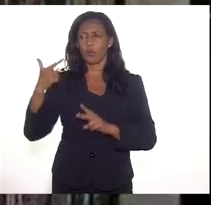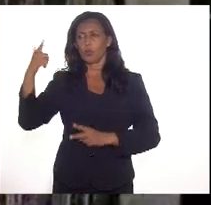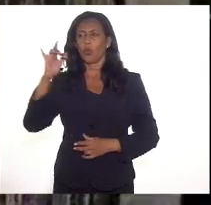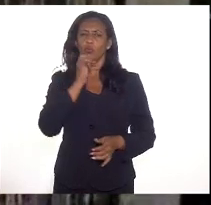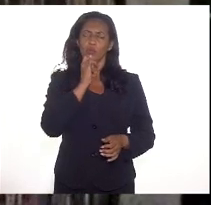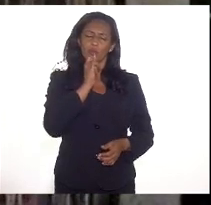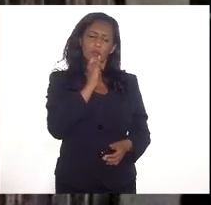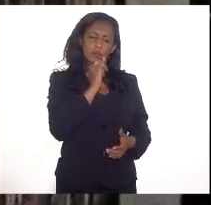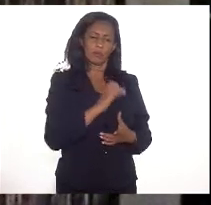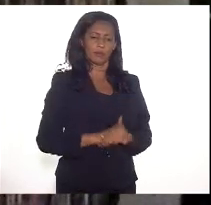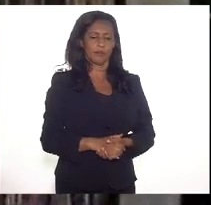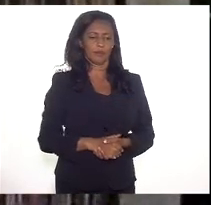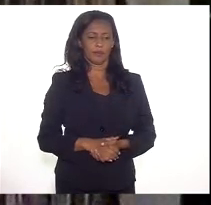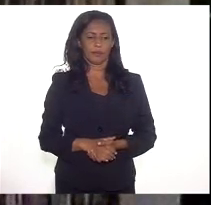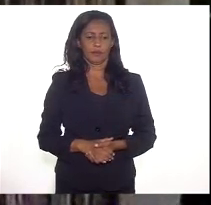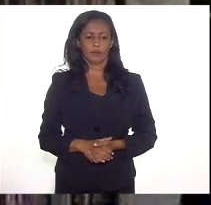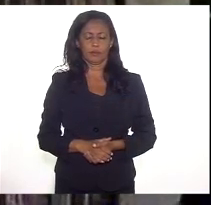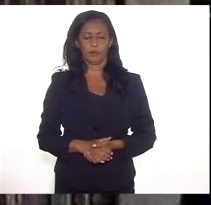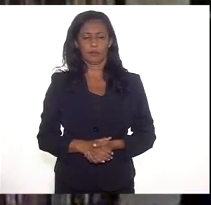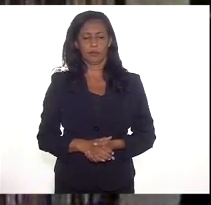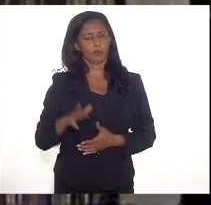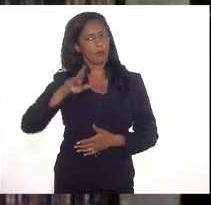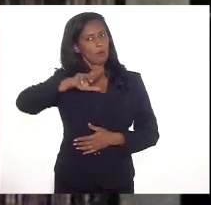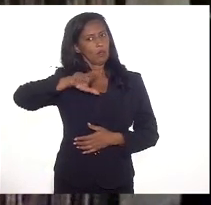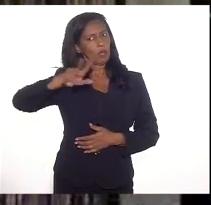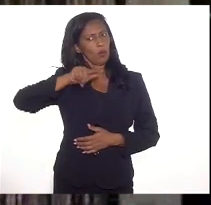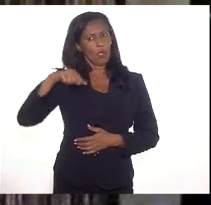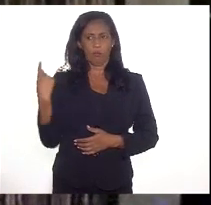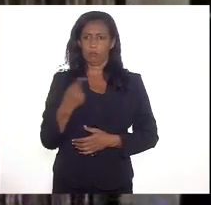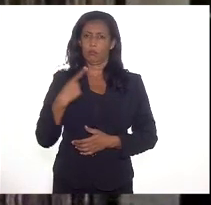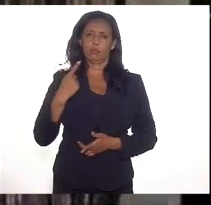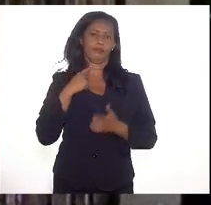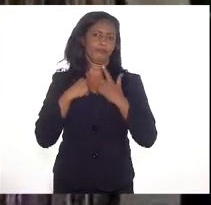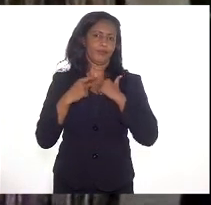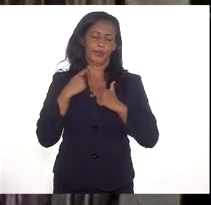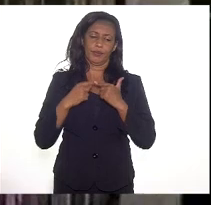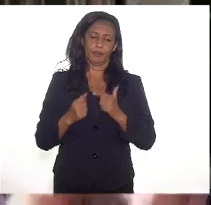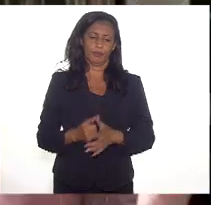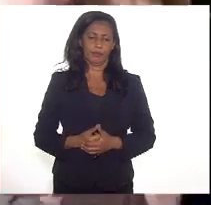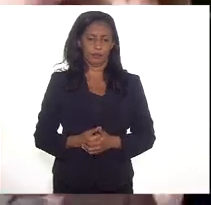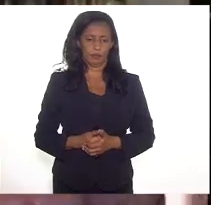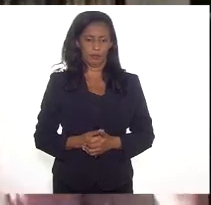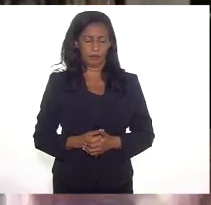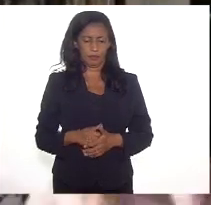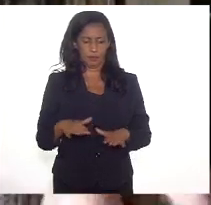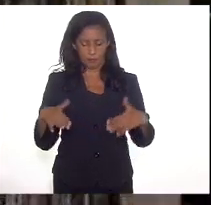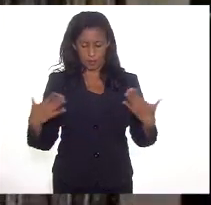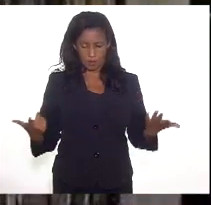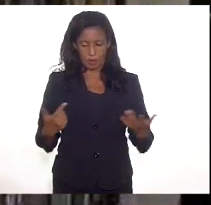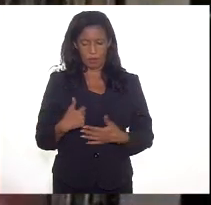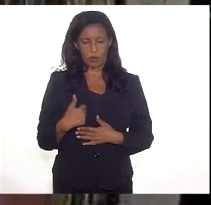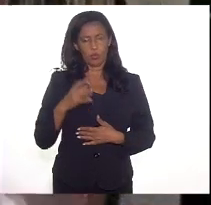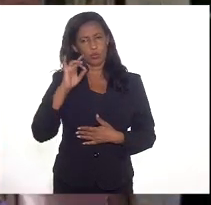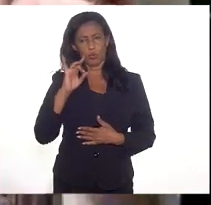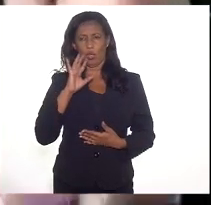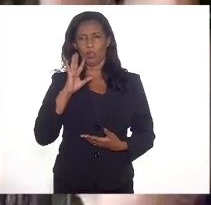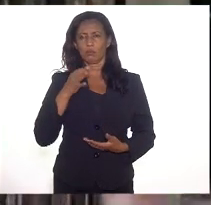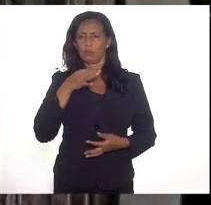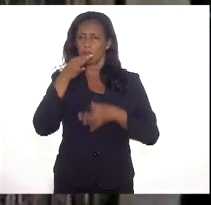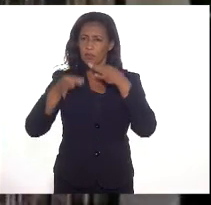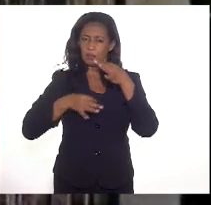aí, então isso daí realmente não é o que nós desejamos. Então, eu gostaria de fazer essas